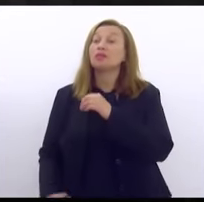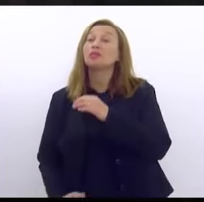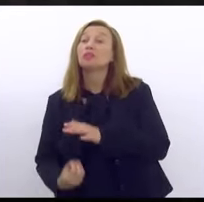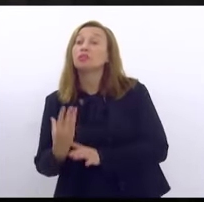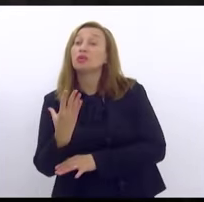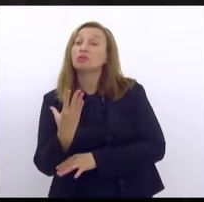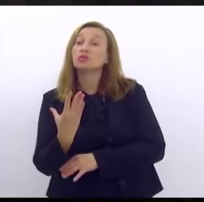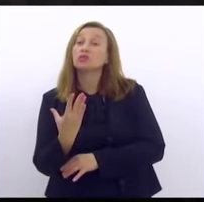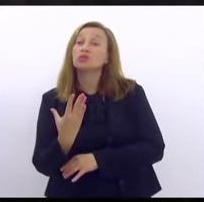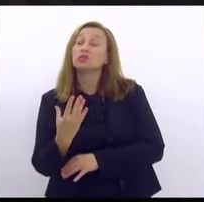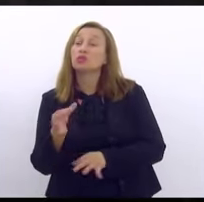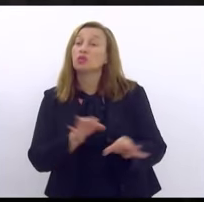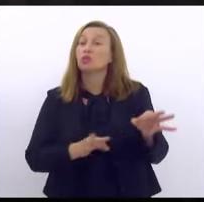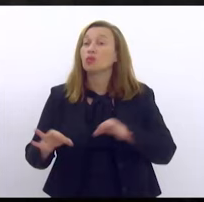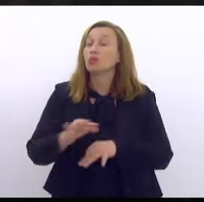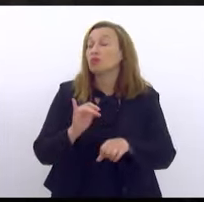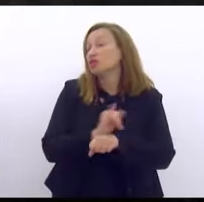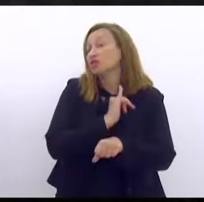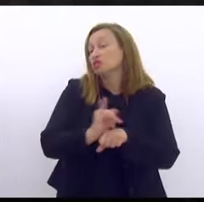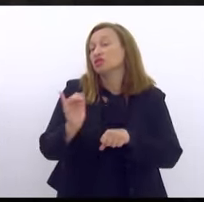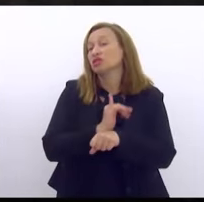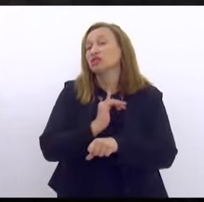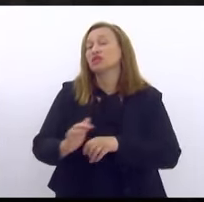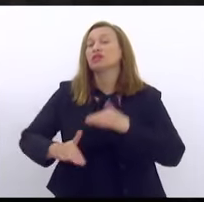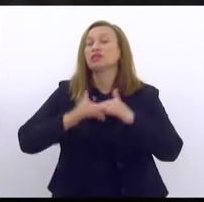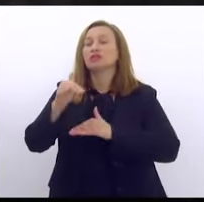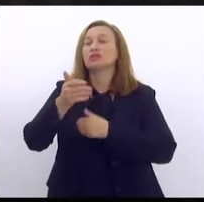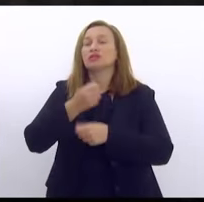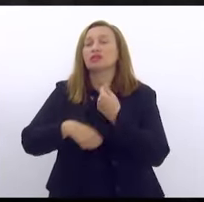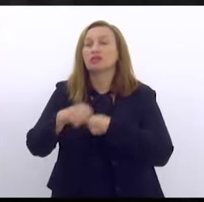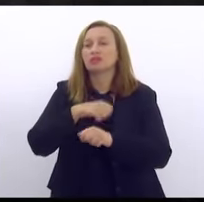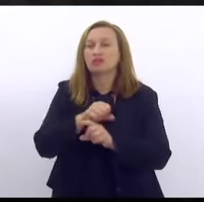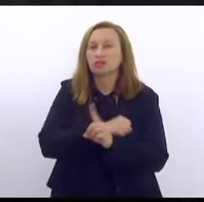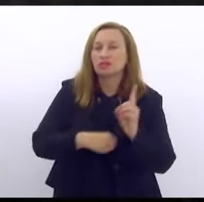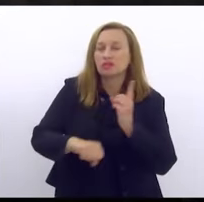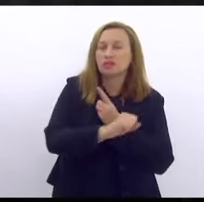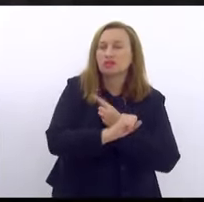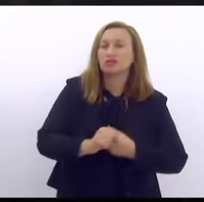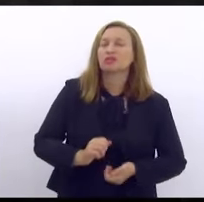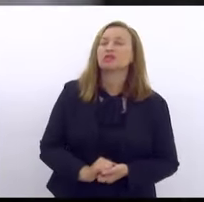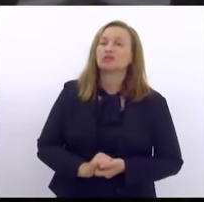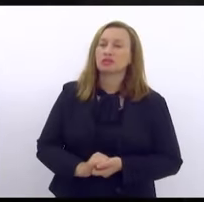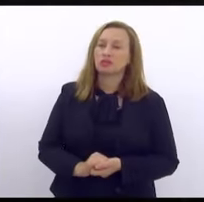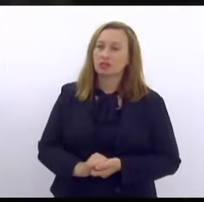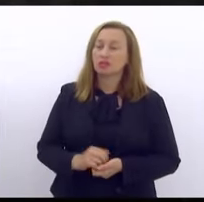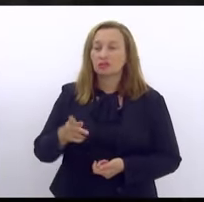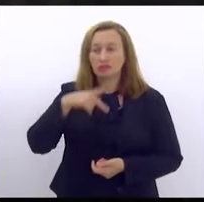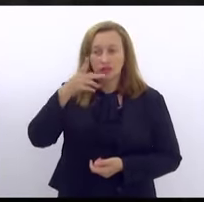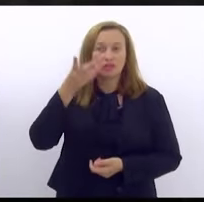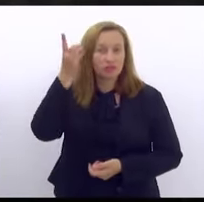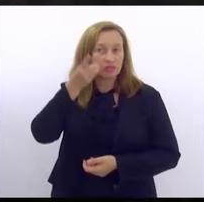produzisse um plano estratégico de desenvolvimento econômico e social. Estou falando para os deputados federais. Por